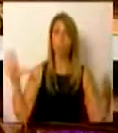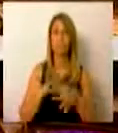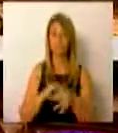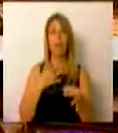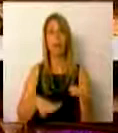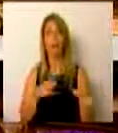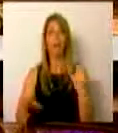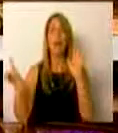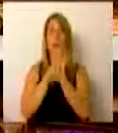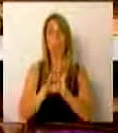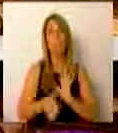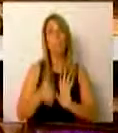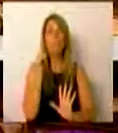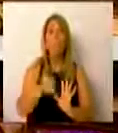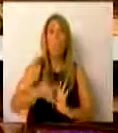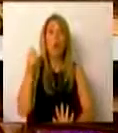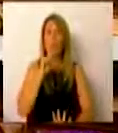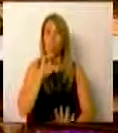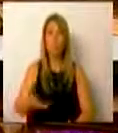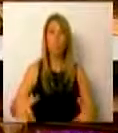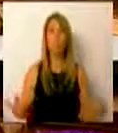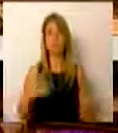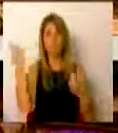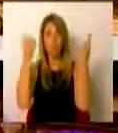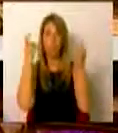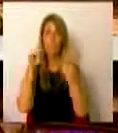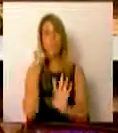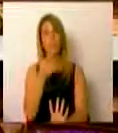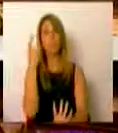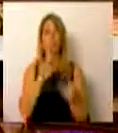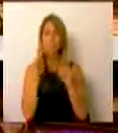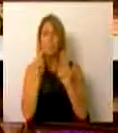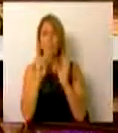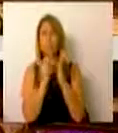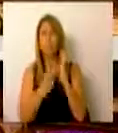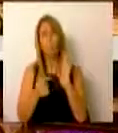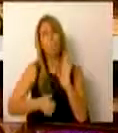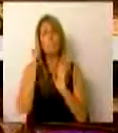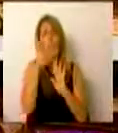seja uma boa lei, seja a melhor lei possível e, portanto, ponderaremos em especialidade as melhorias a implementar. Muito obrigado.